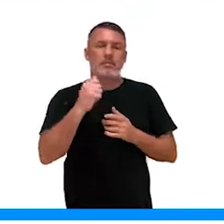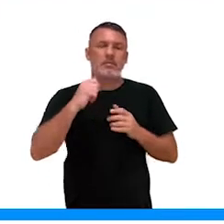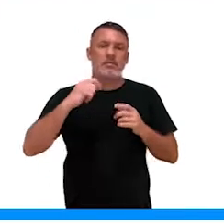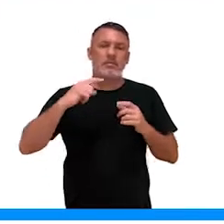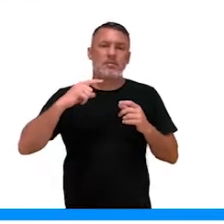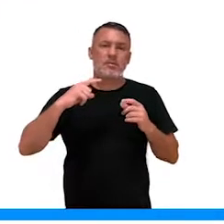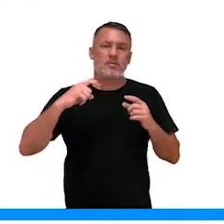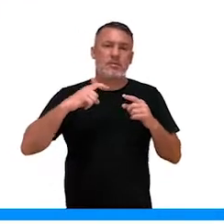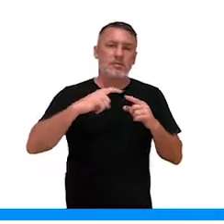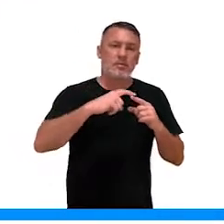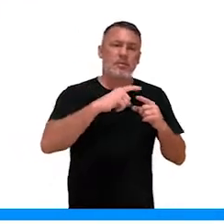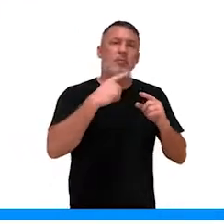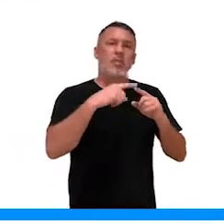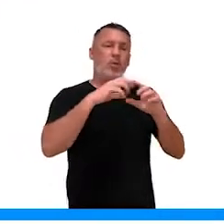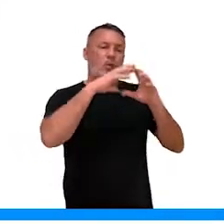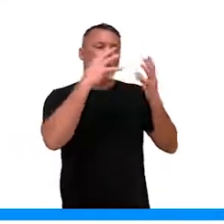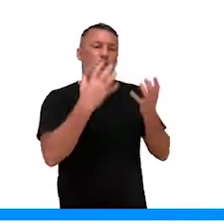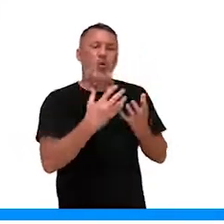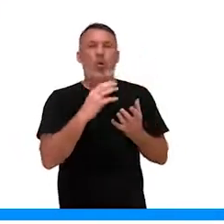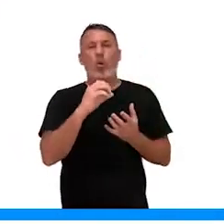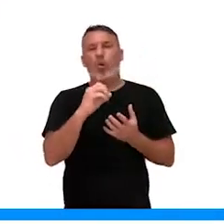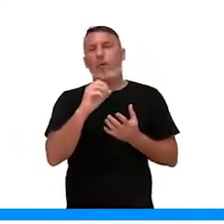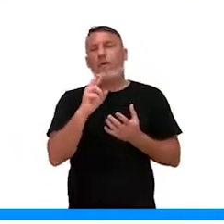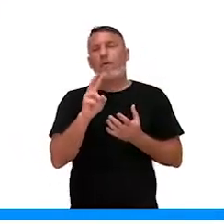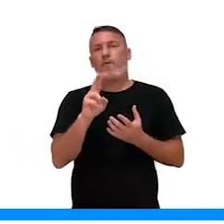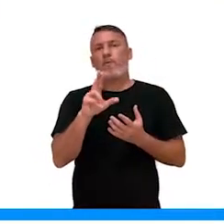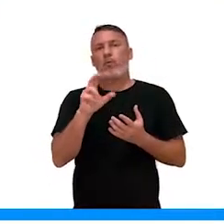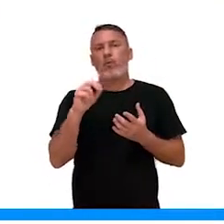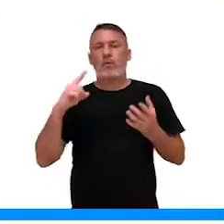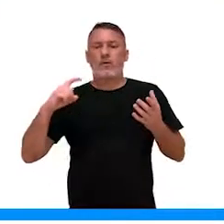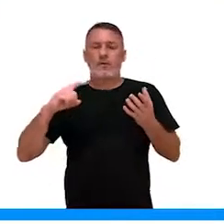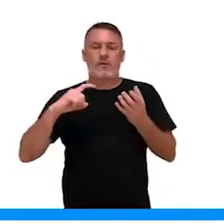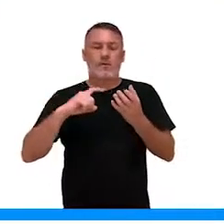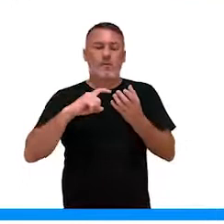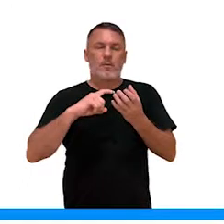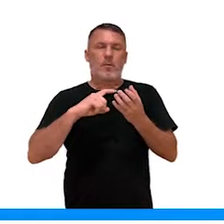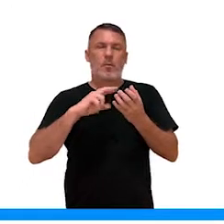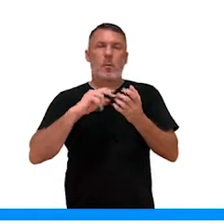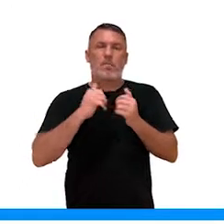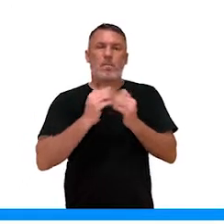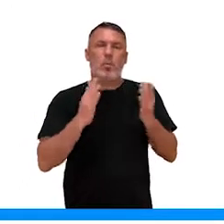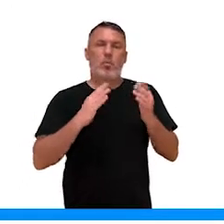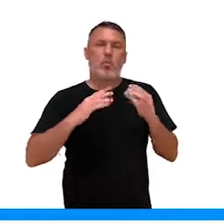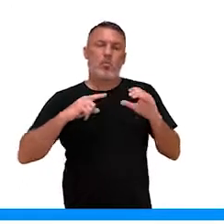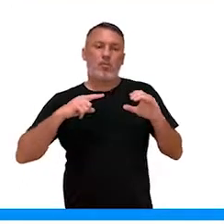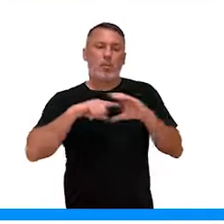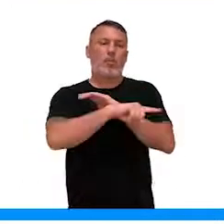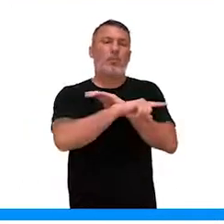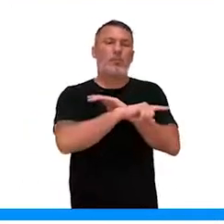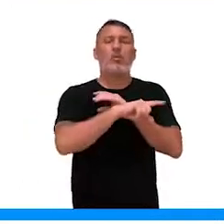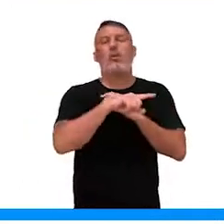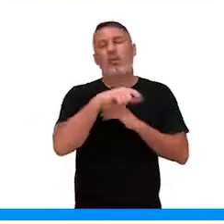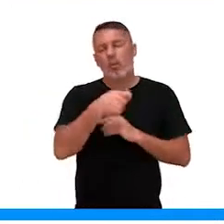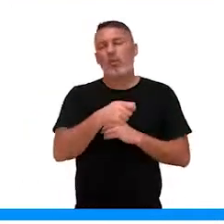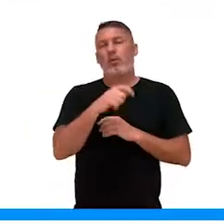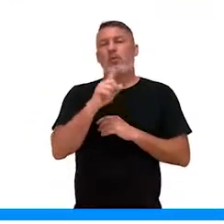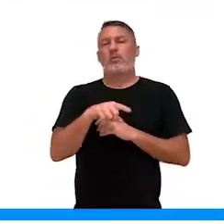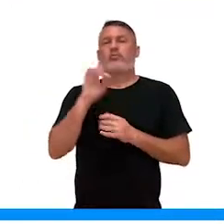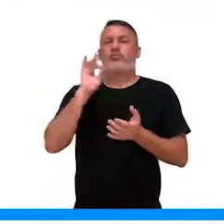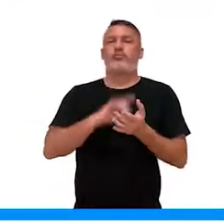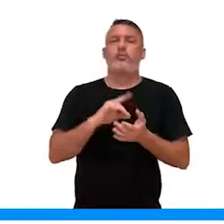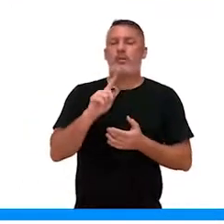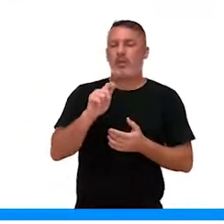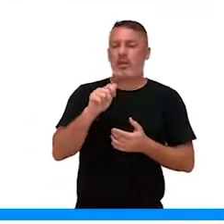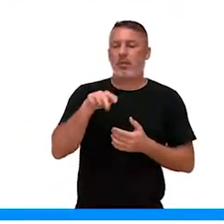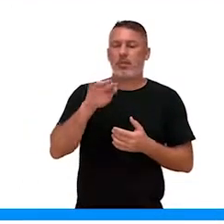a região com a hialuronidase, que é uma enzima para romper o óvulo. Então, ele vai ter toda uma transformação para se tornar um